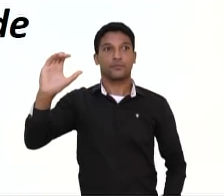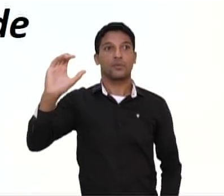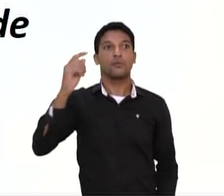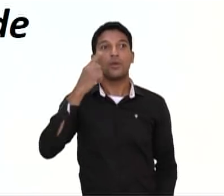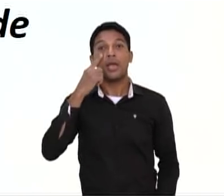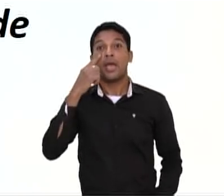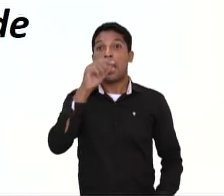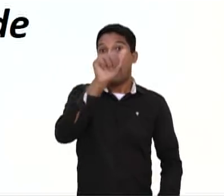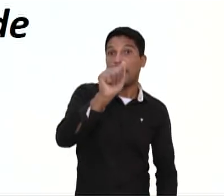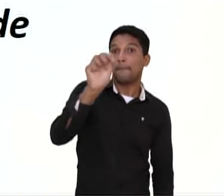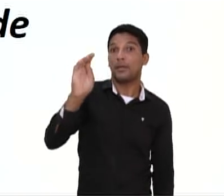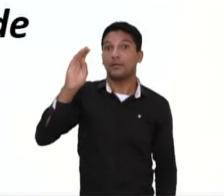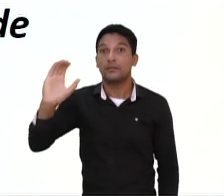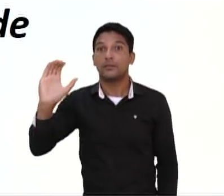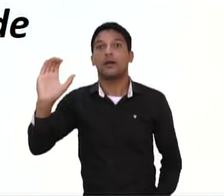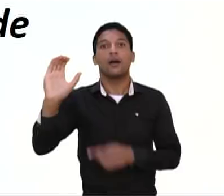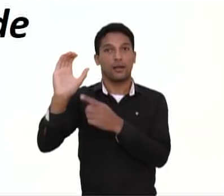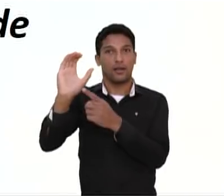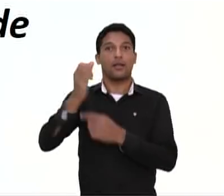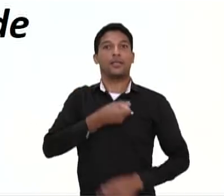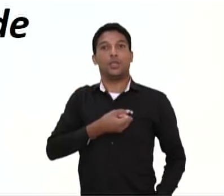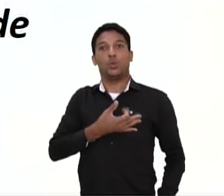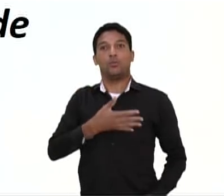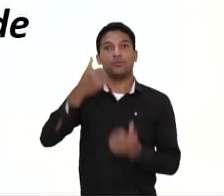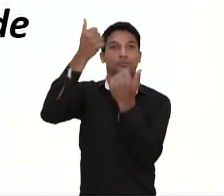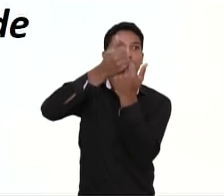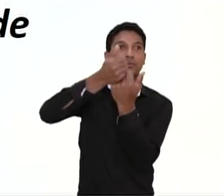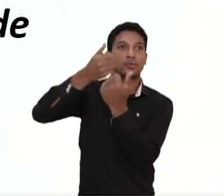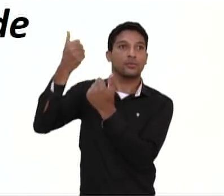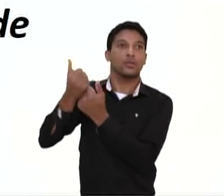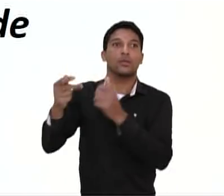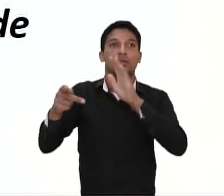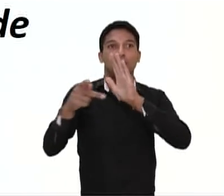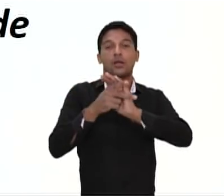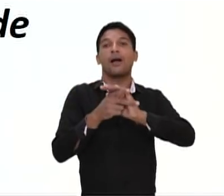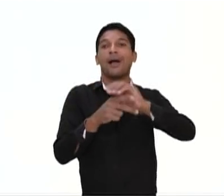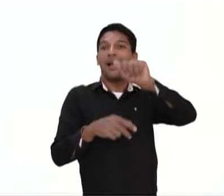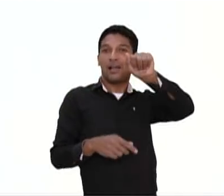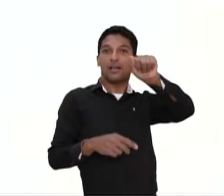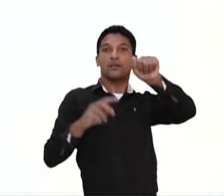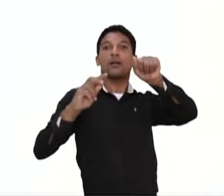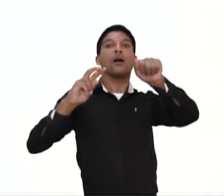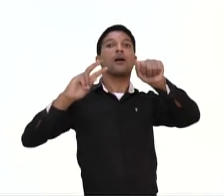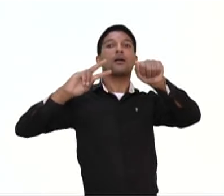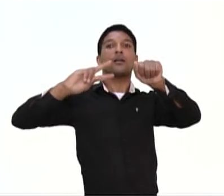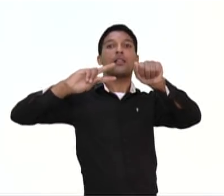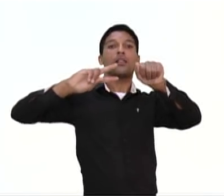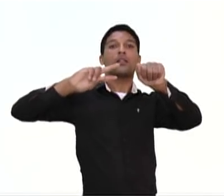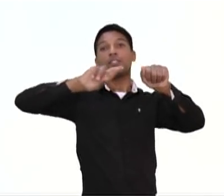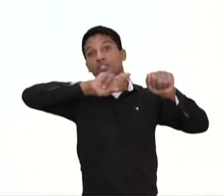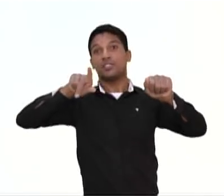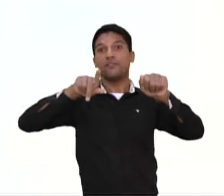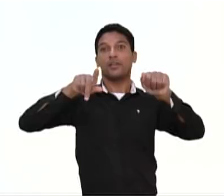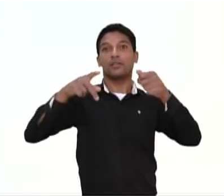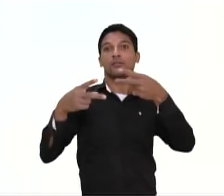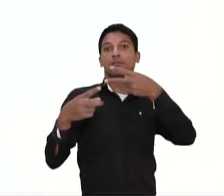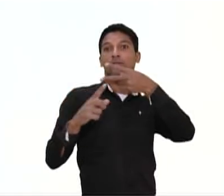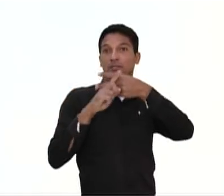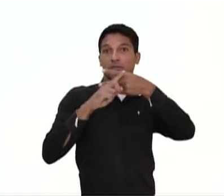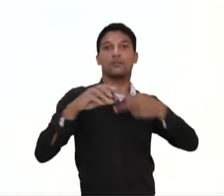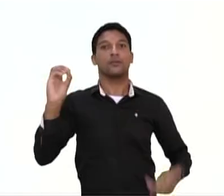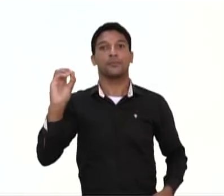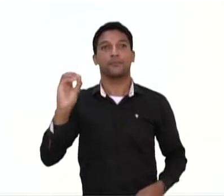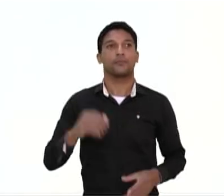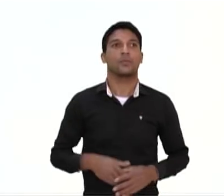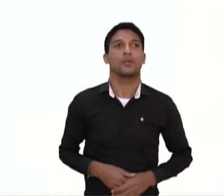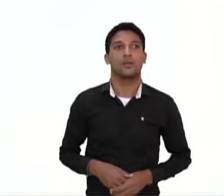Então, isso caracteriza, esse é o formato da nossa função quadrática. Gráfico da função